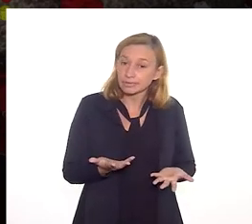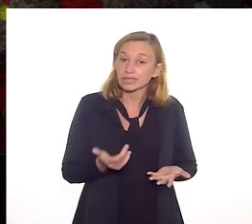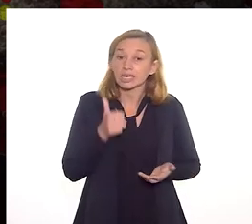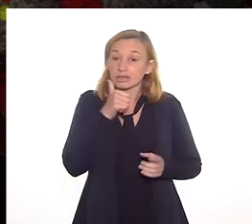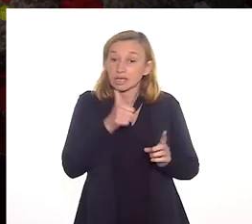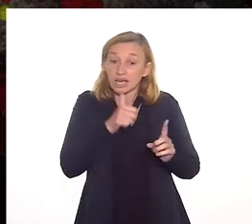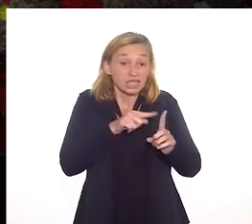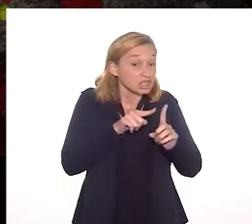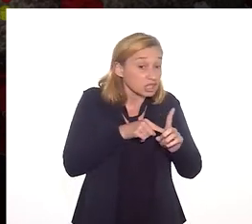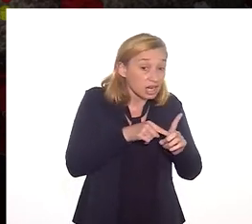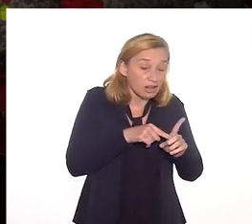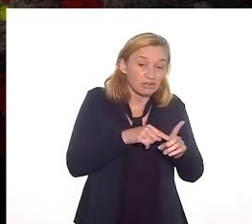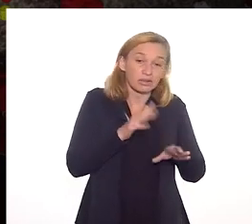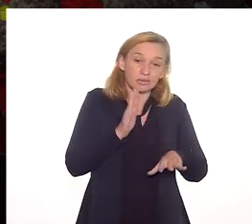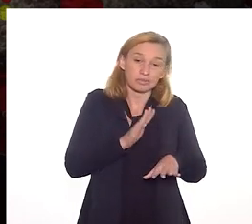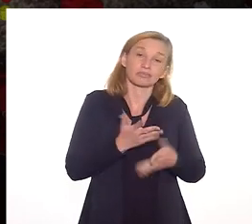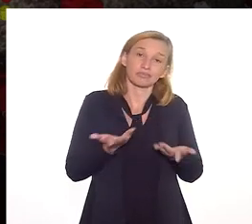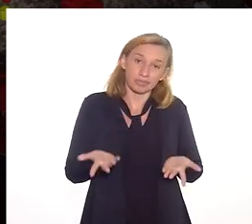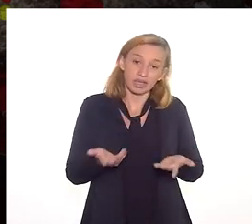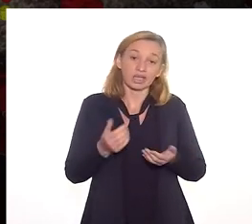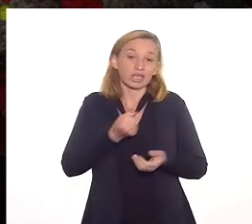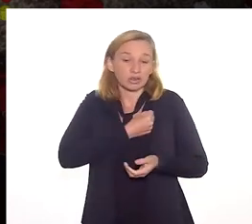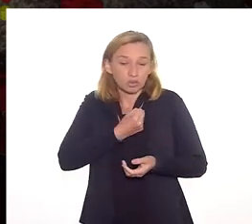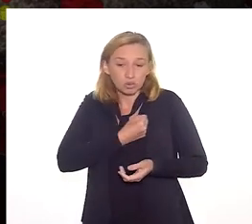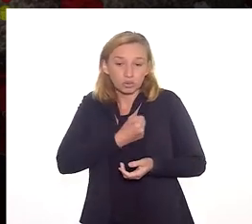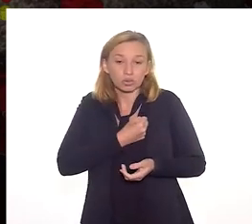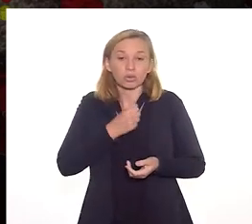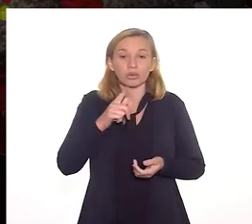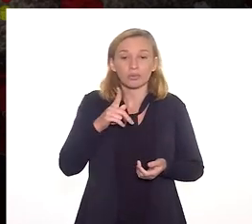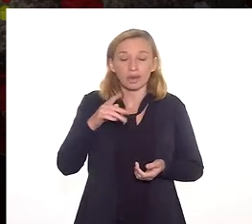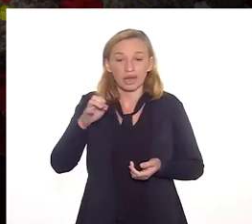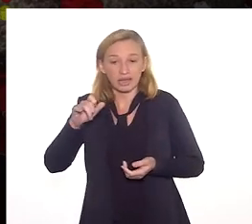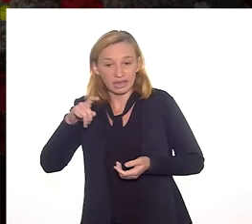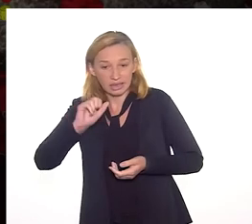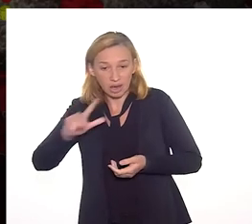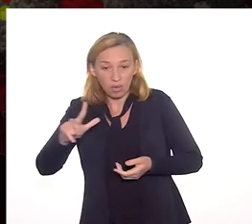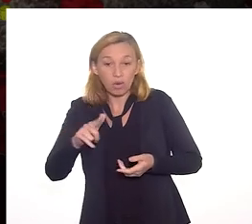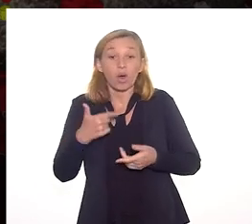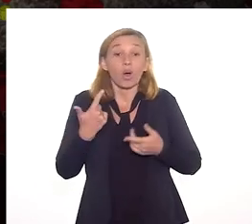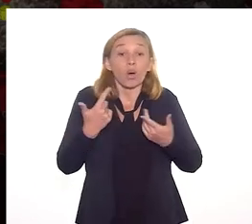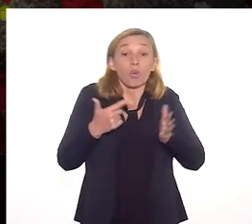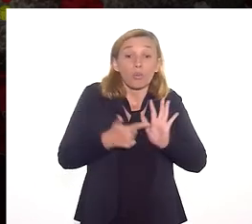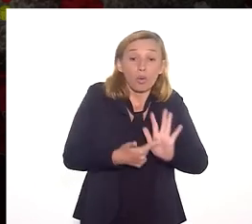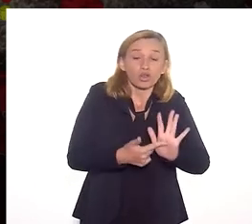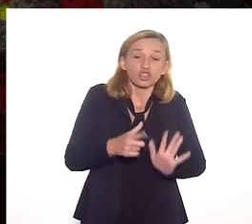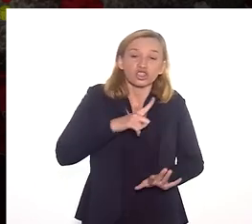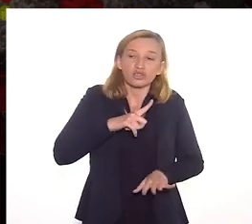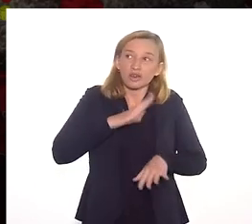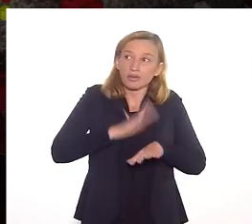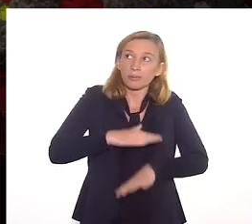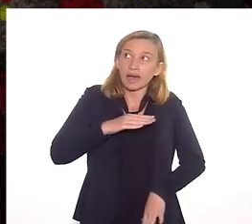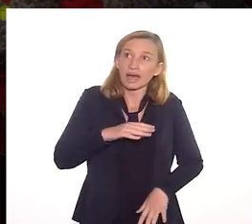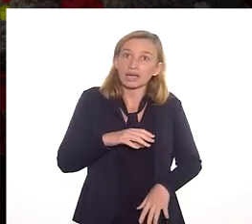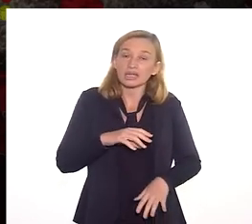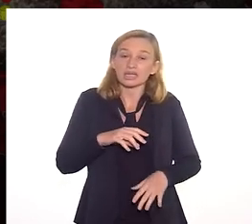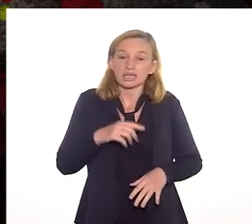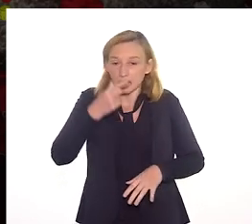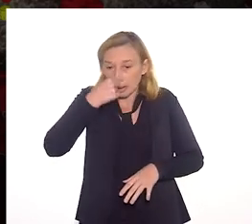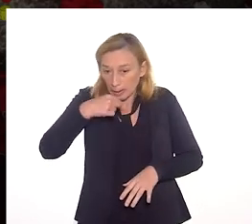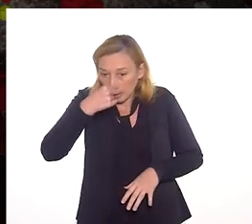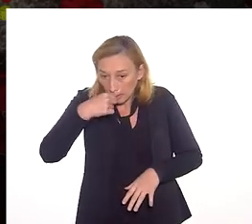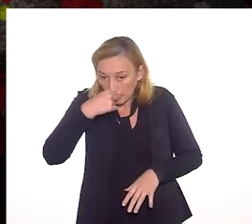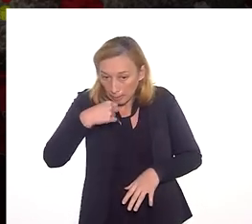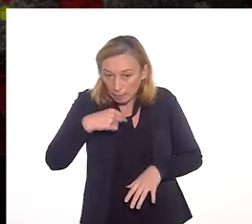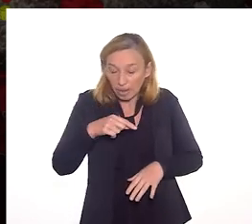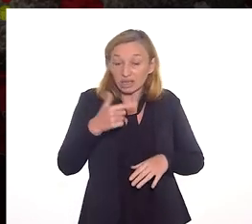agressivamente as grávidas. Nós temos alguns números da própria perinatal que mostra que nós tivemos mais síndromes